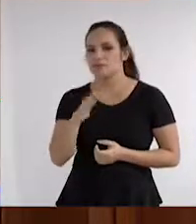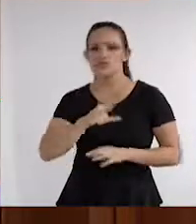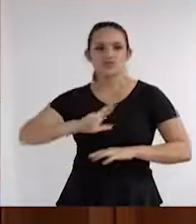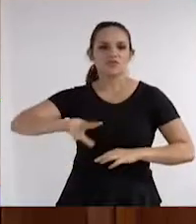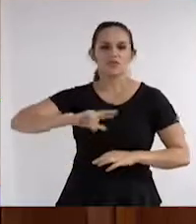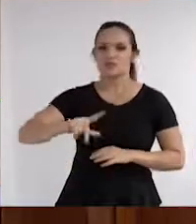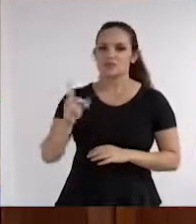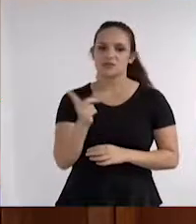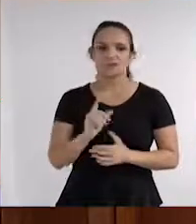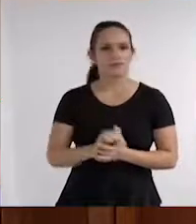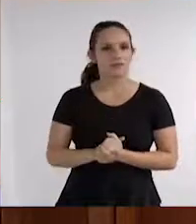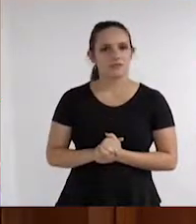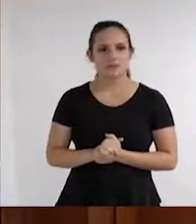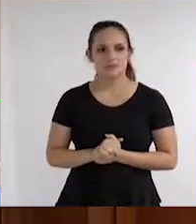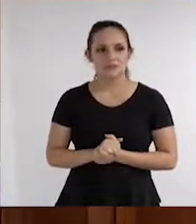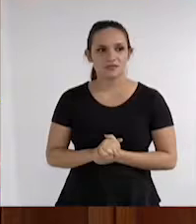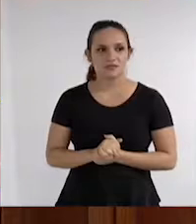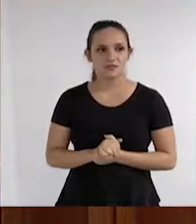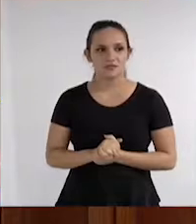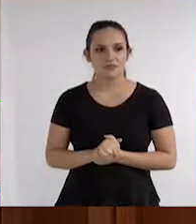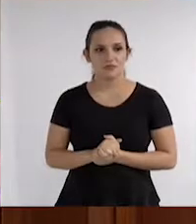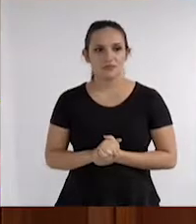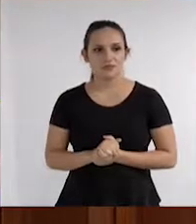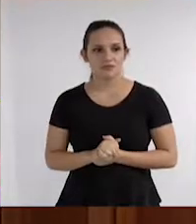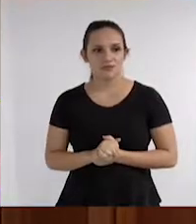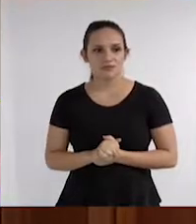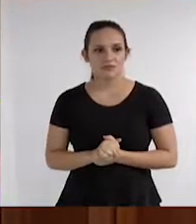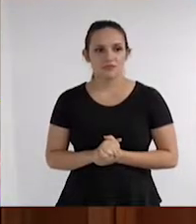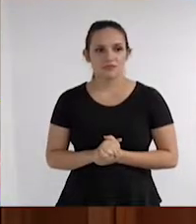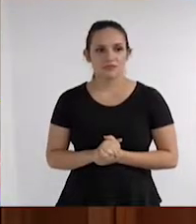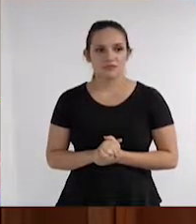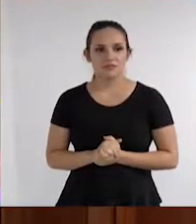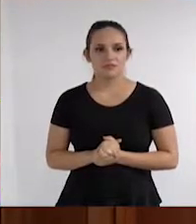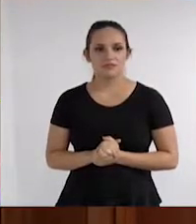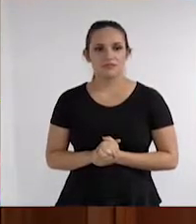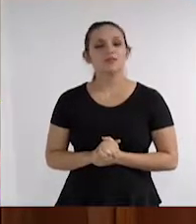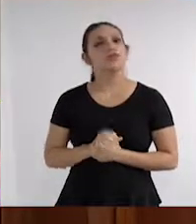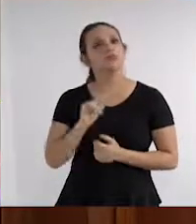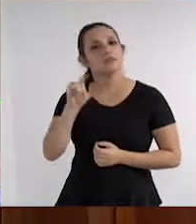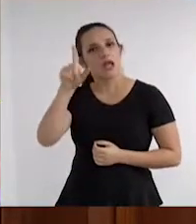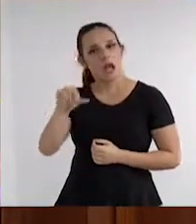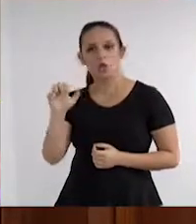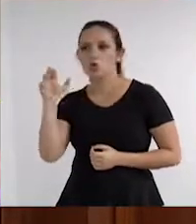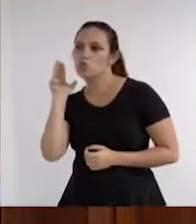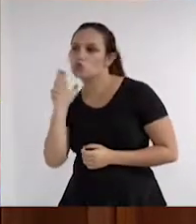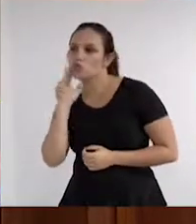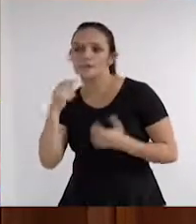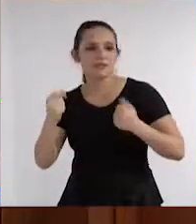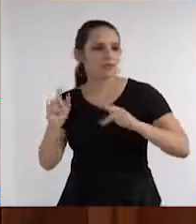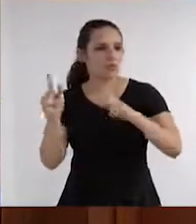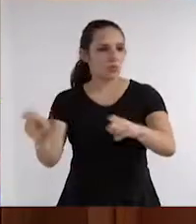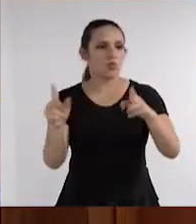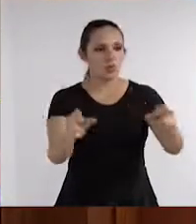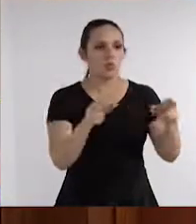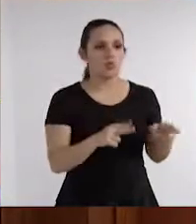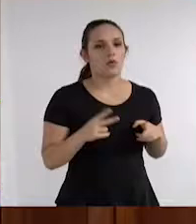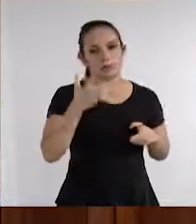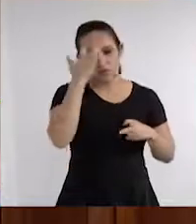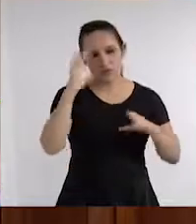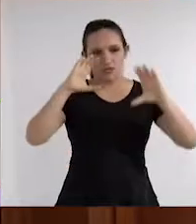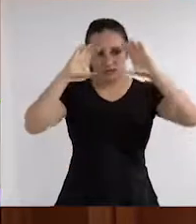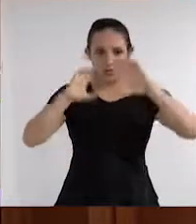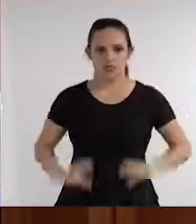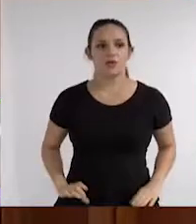tratamento diferenciado. Reafirmei aqui. O que serve para o Lula tem que servir para qualquer cidadão nesse